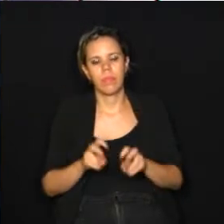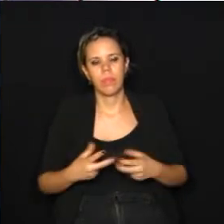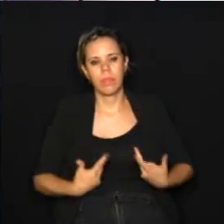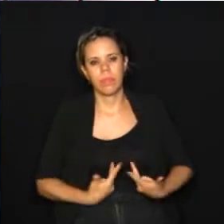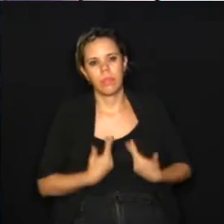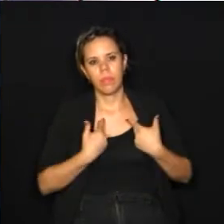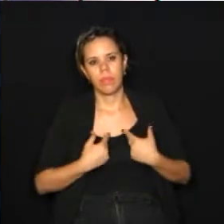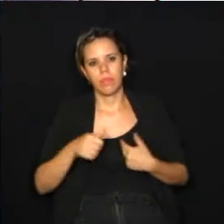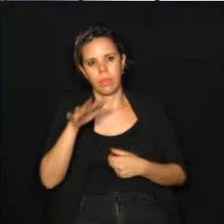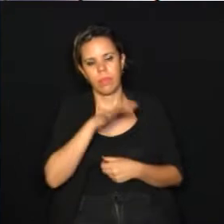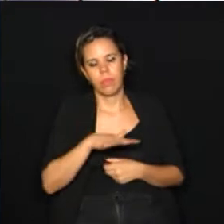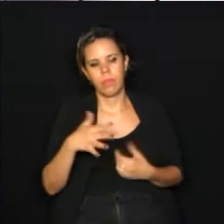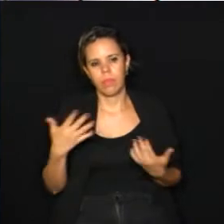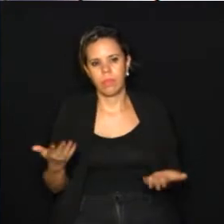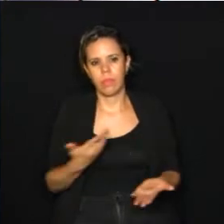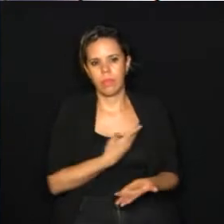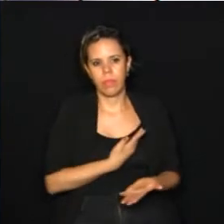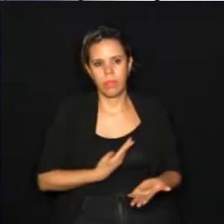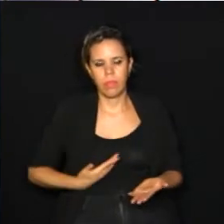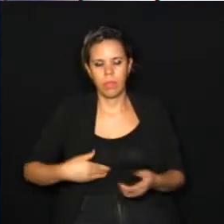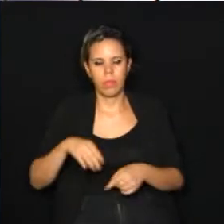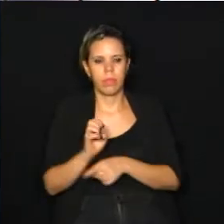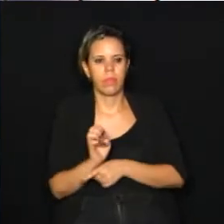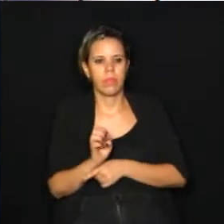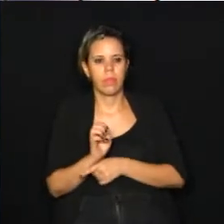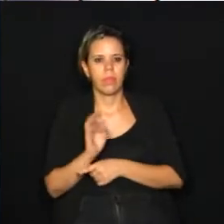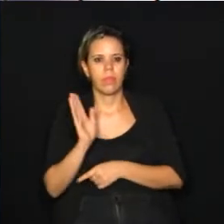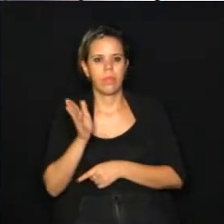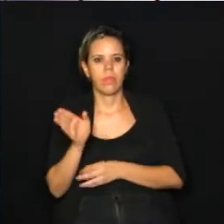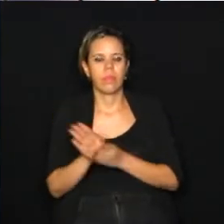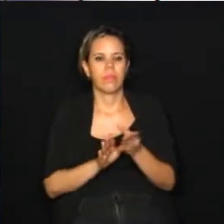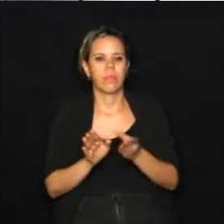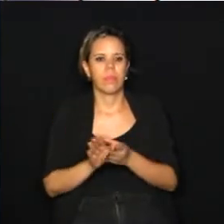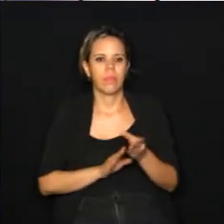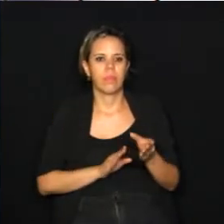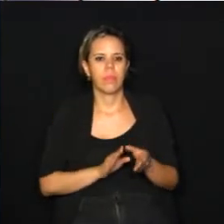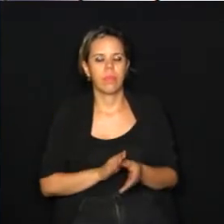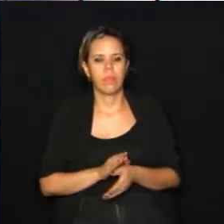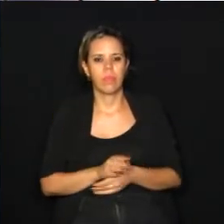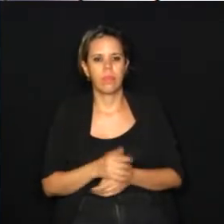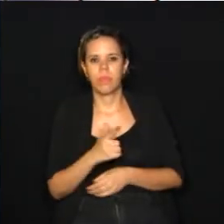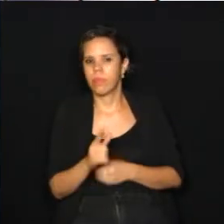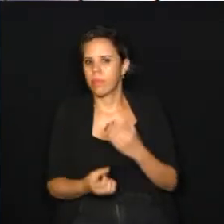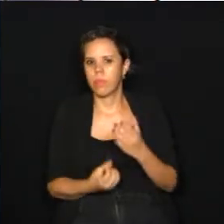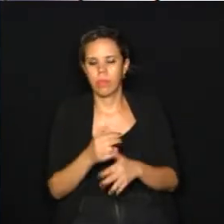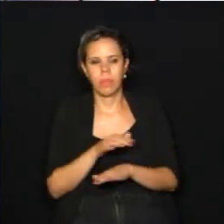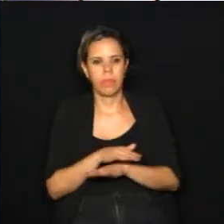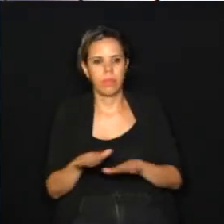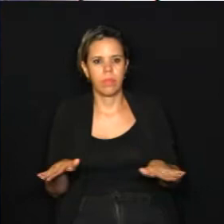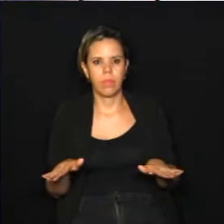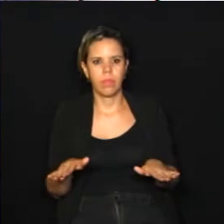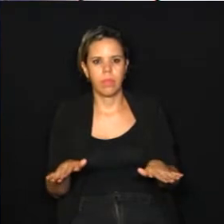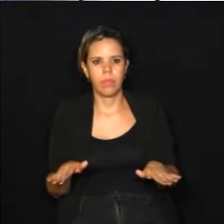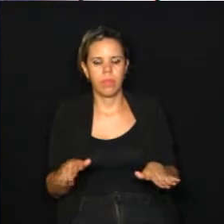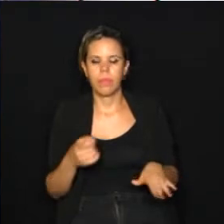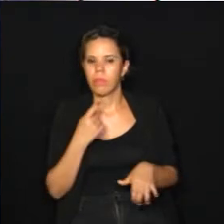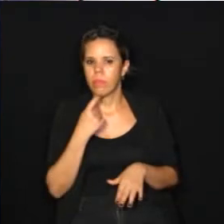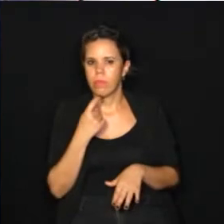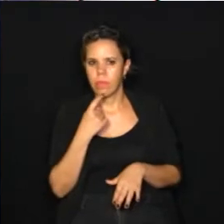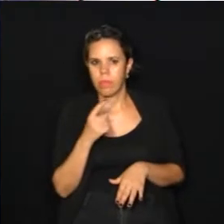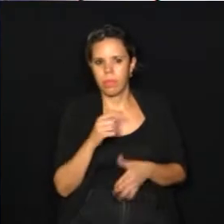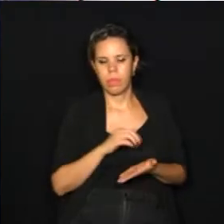cirurgias eletivas. Inclusive, o governo do estado já orientou para que elas não aconteçam mais, mas em Campinas,